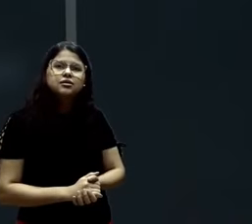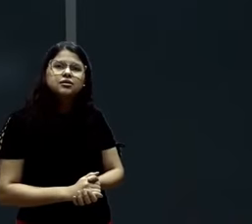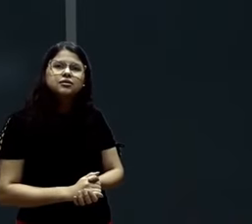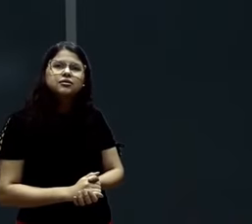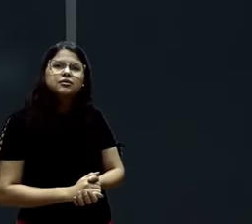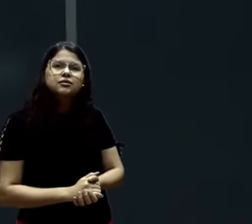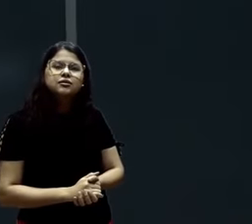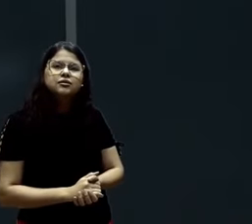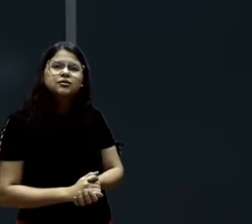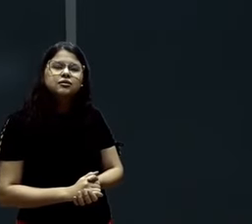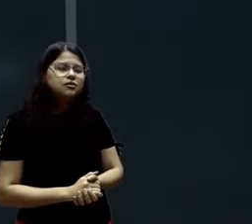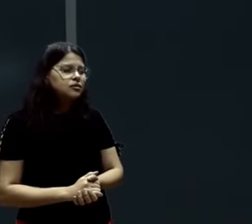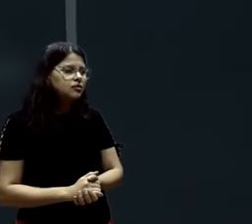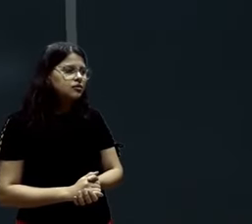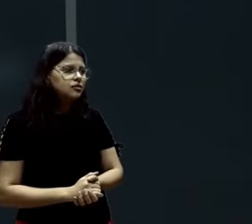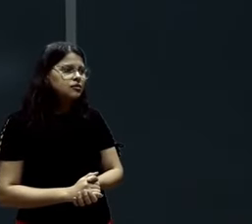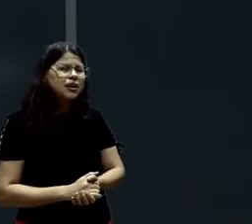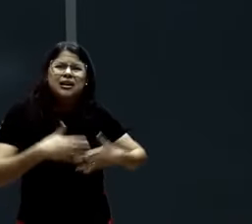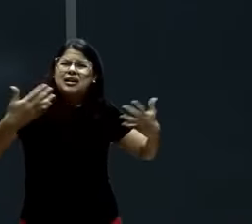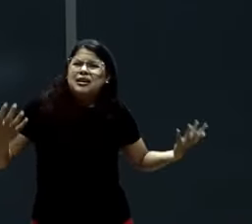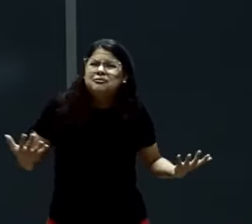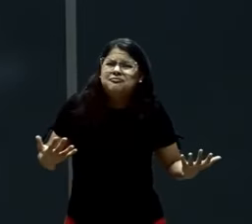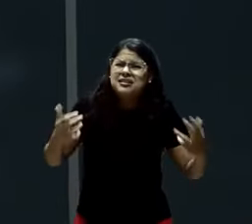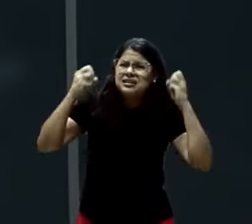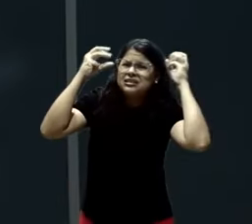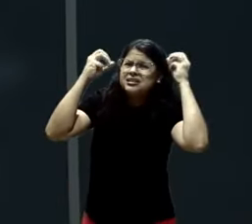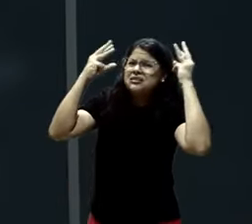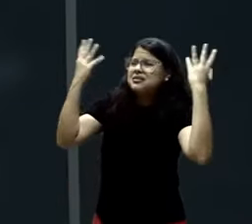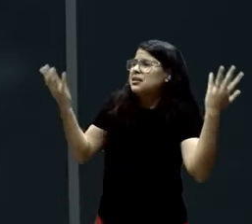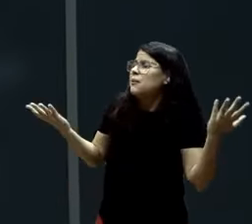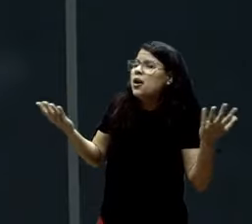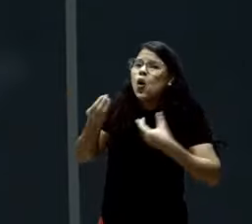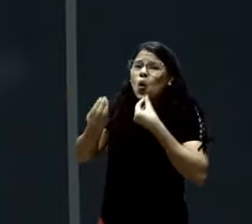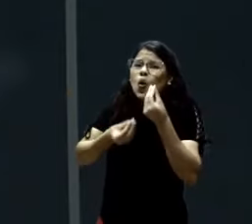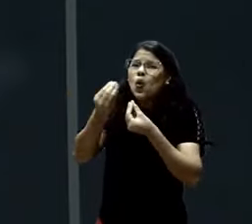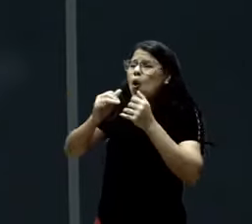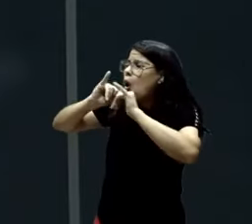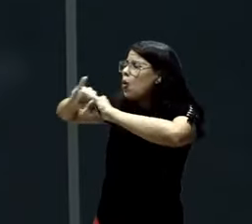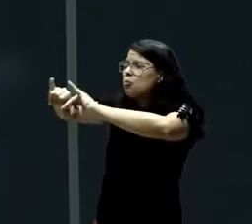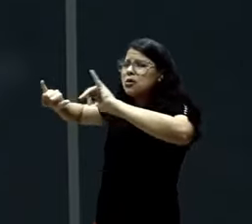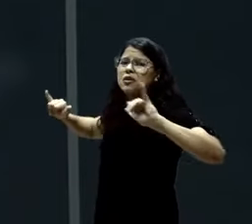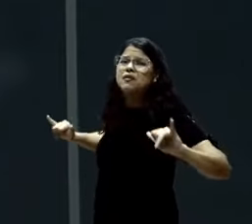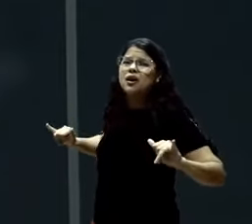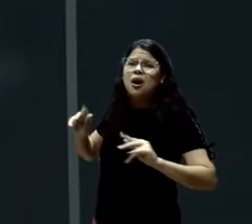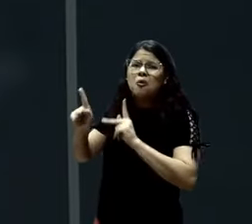o seguinte: Moisés argumenta de novo com Deus, dizendo o seguinte: quando eu for falar com eles, eles não vão